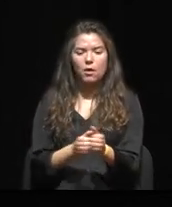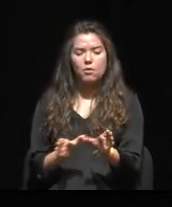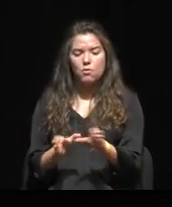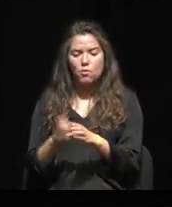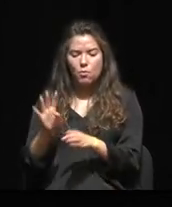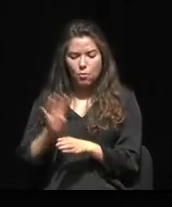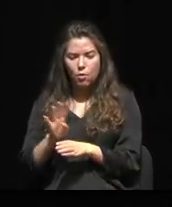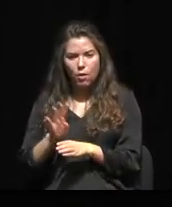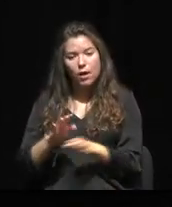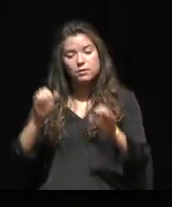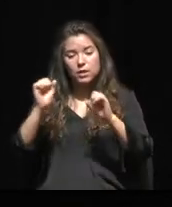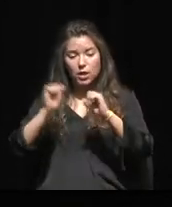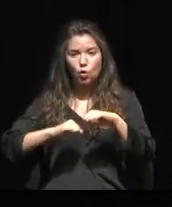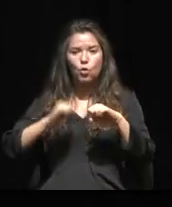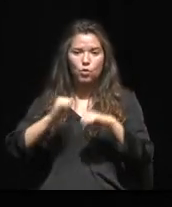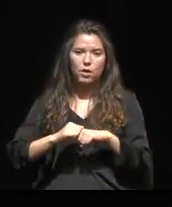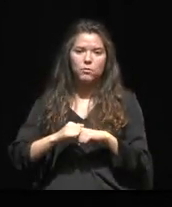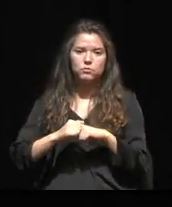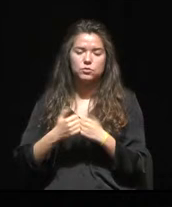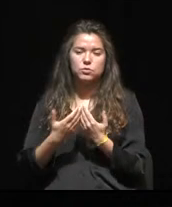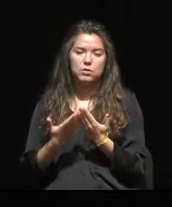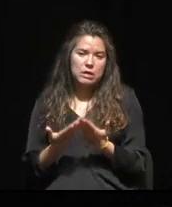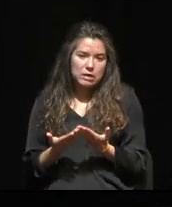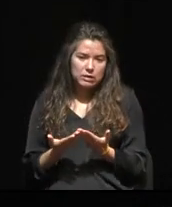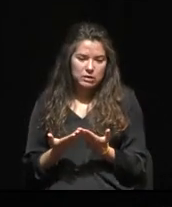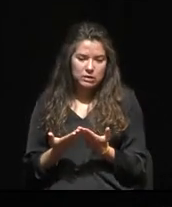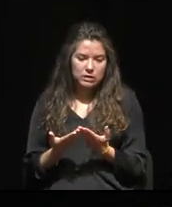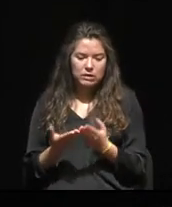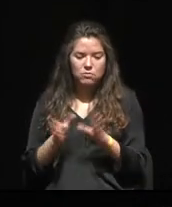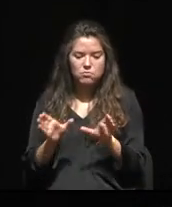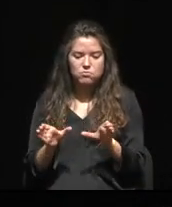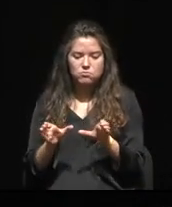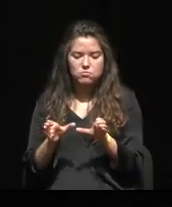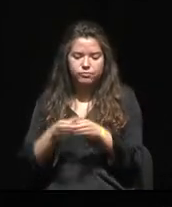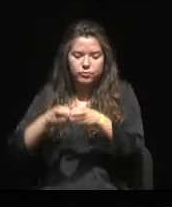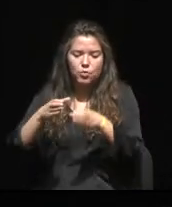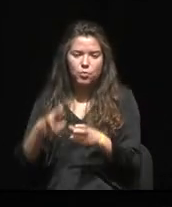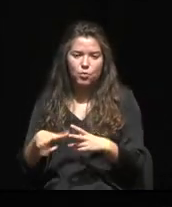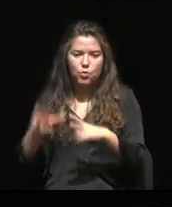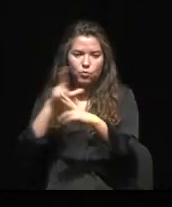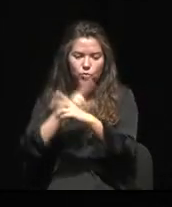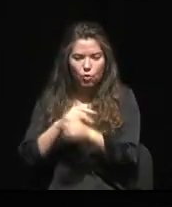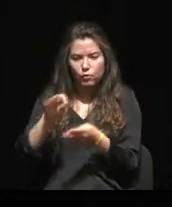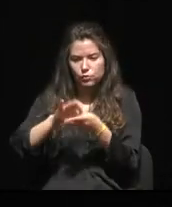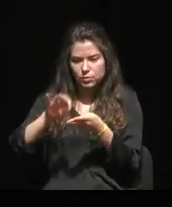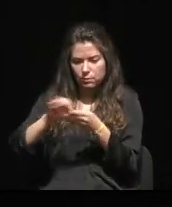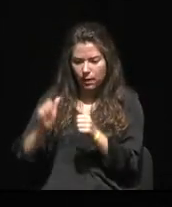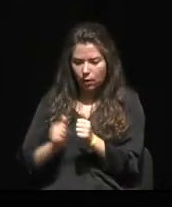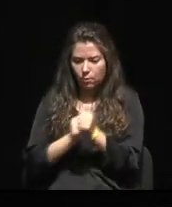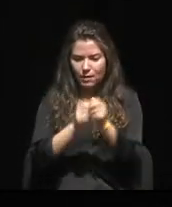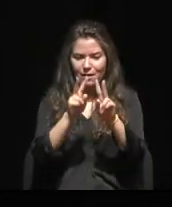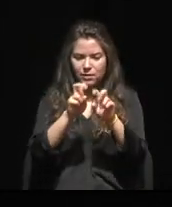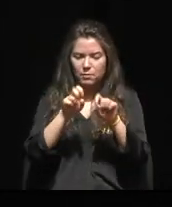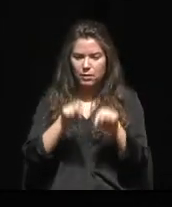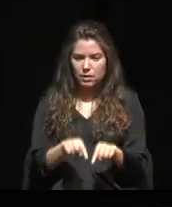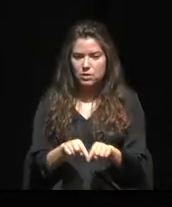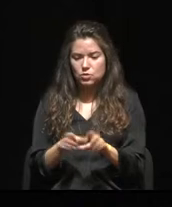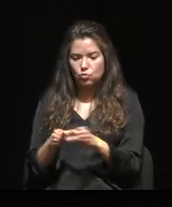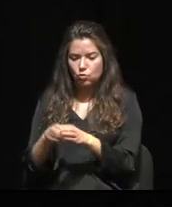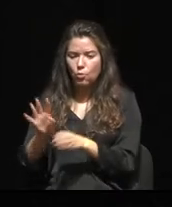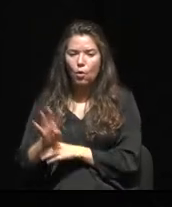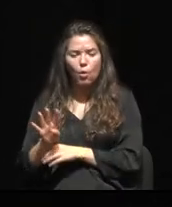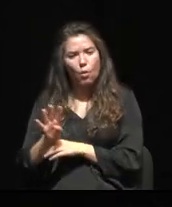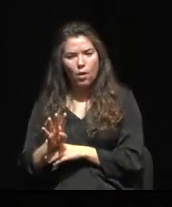comissão e concordamos que não sendo necessário criar nenhuma subcomissão específica para acompanhar este tema a quarta